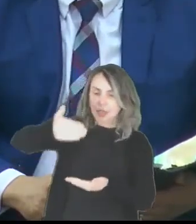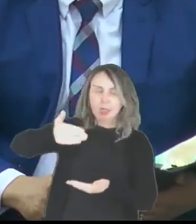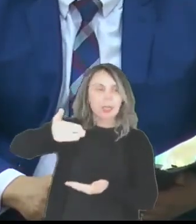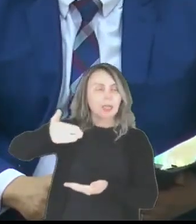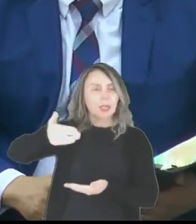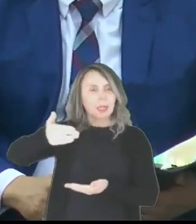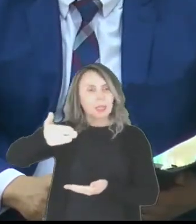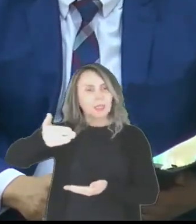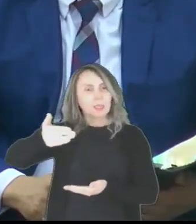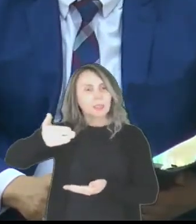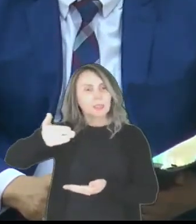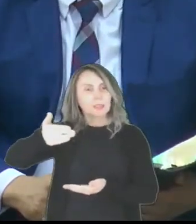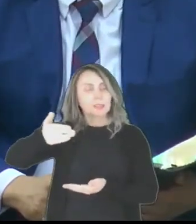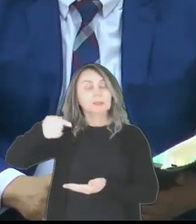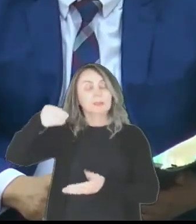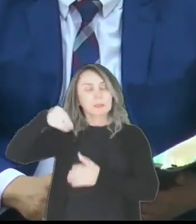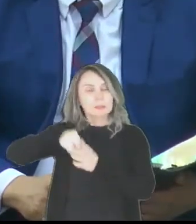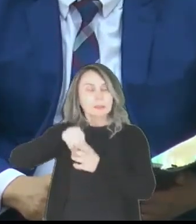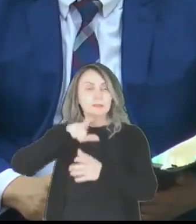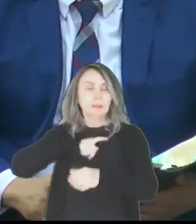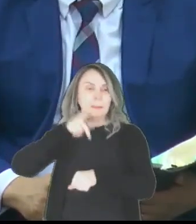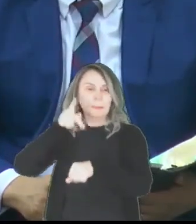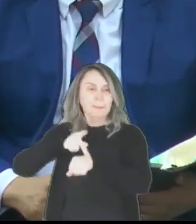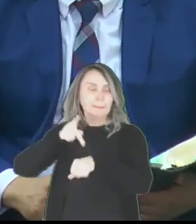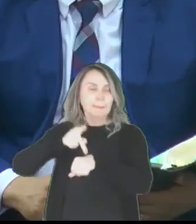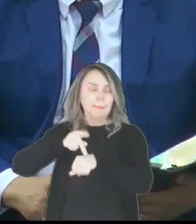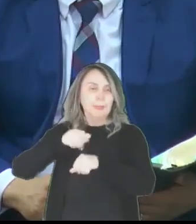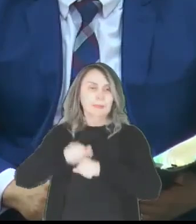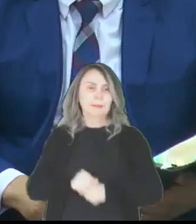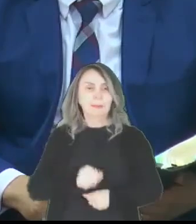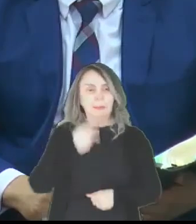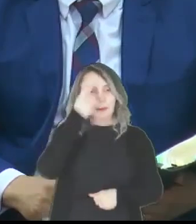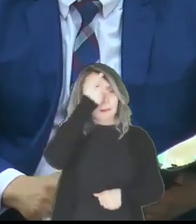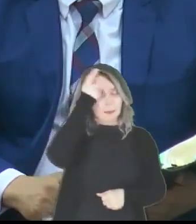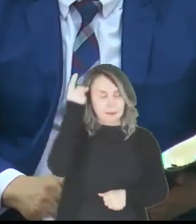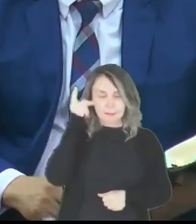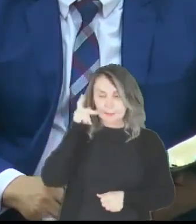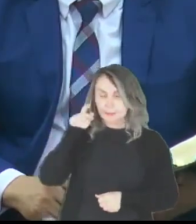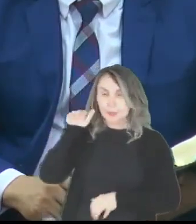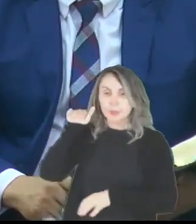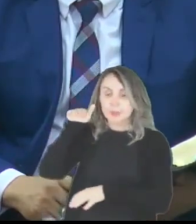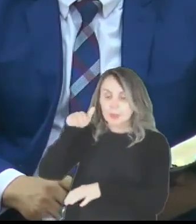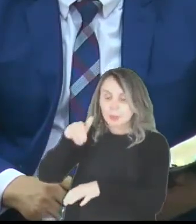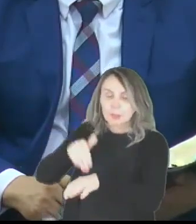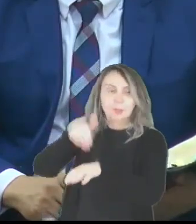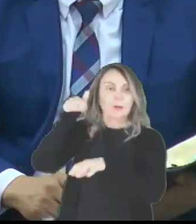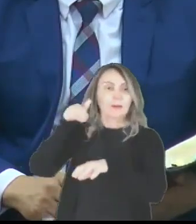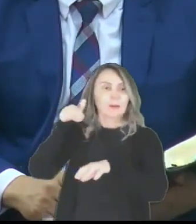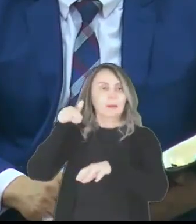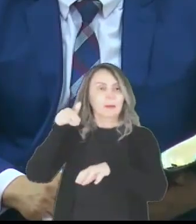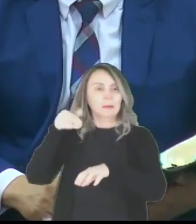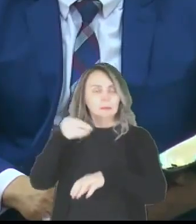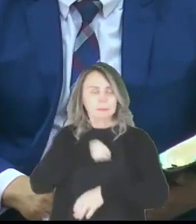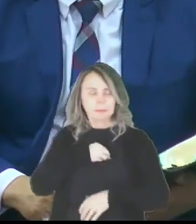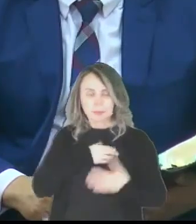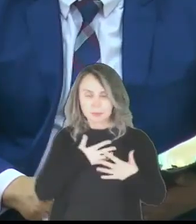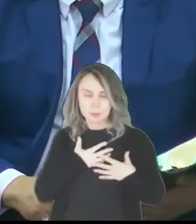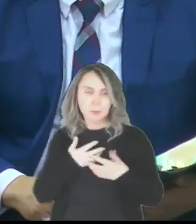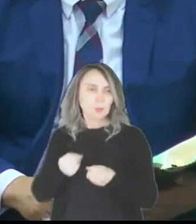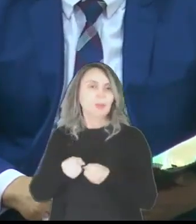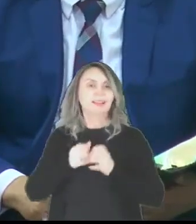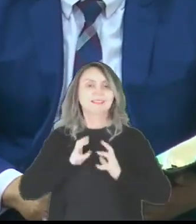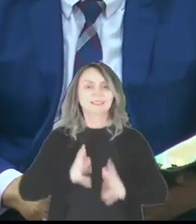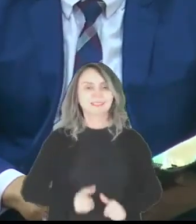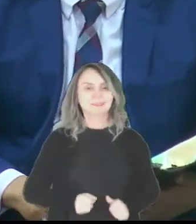pessoa bota a mão, e eles acreditam que o pecado passa para aquela pedra, e a pessoa é salva. Mas o meu Jesus,